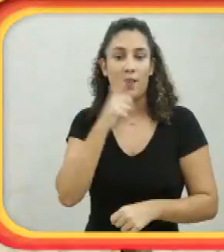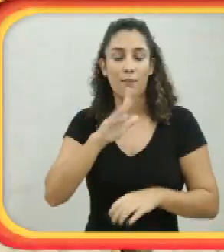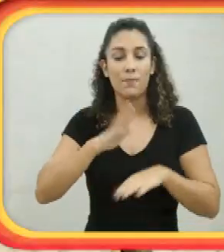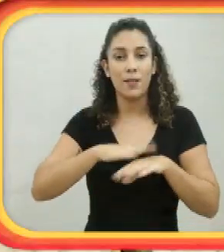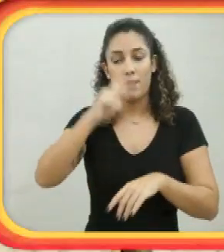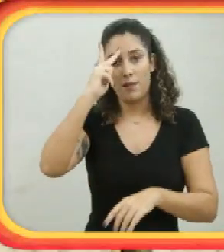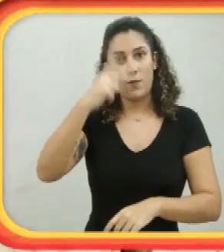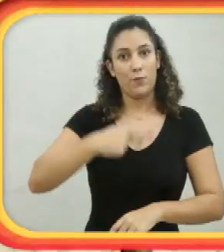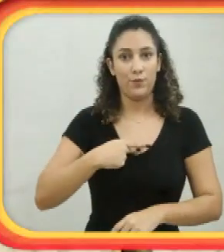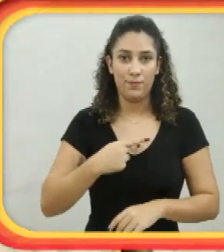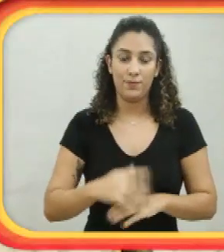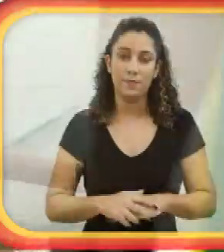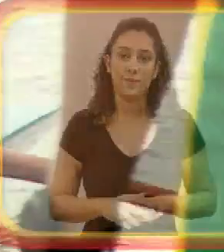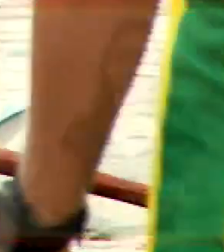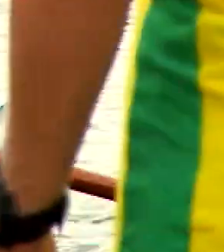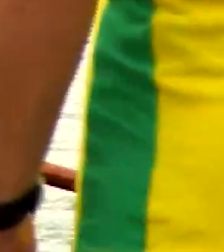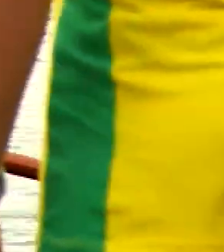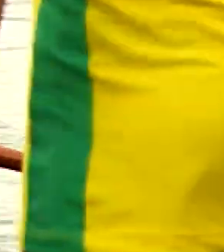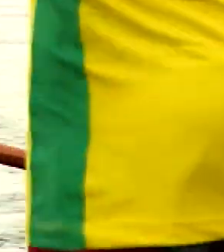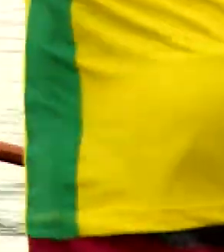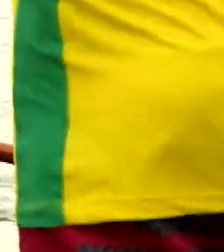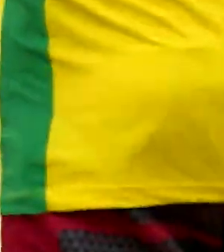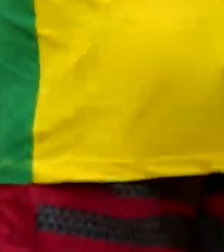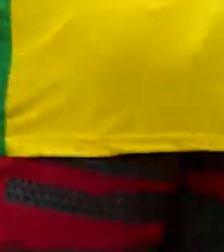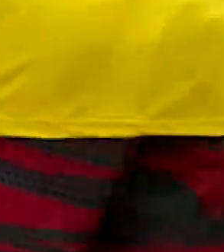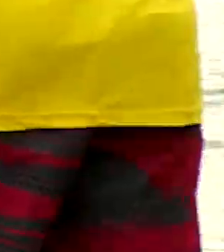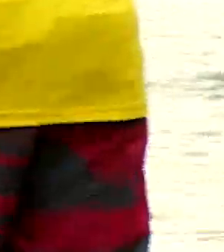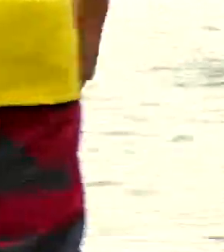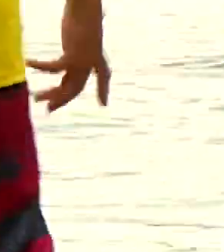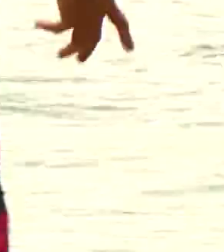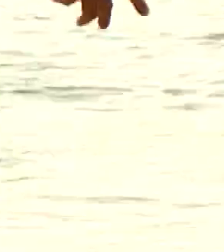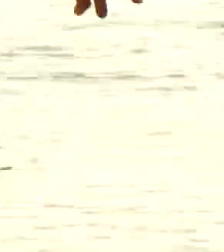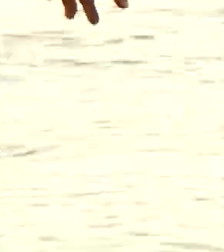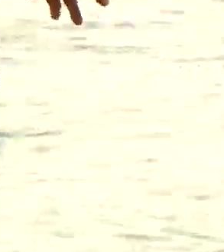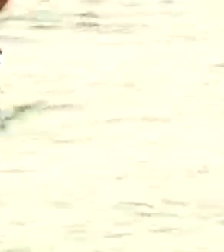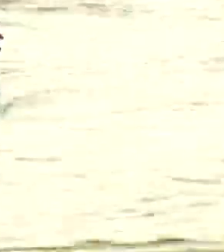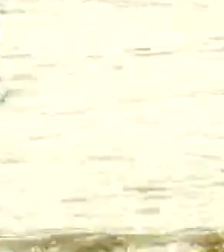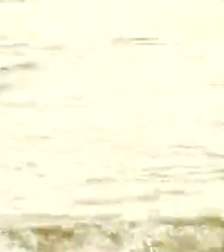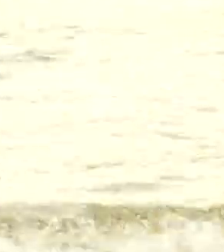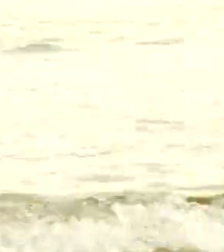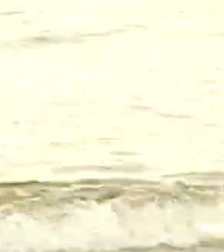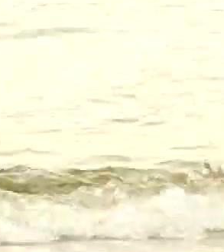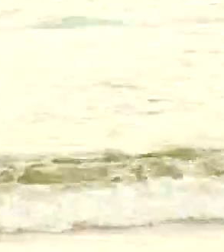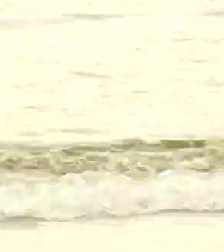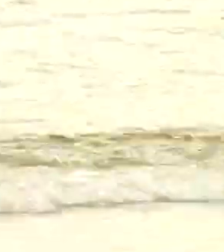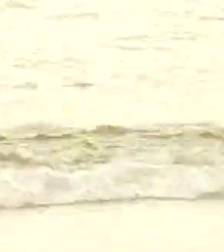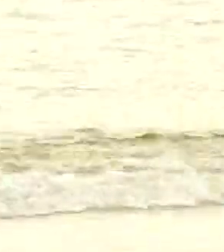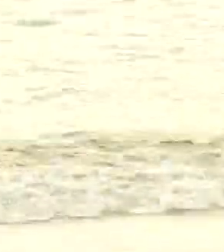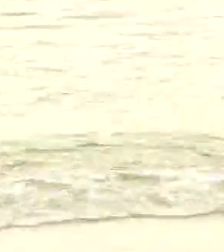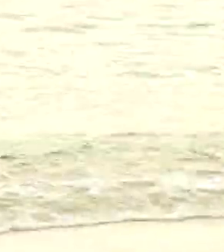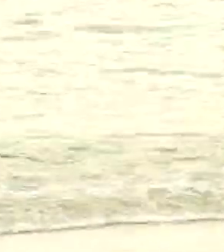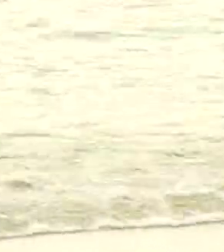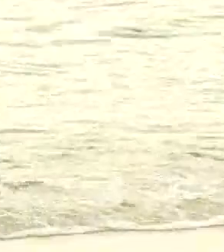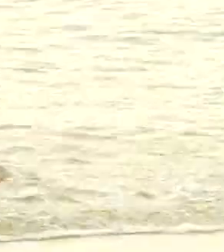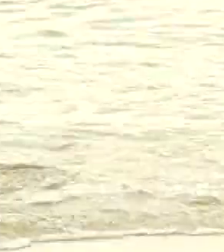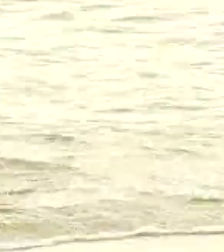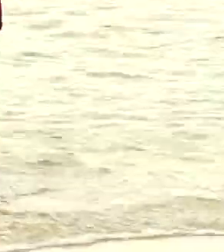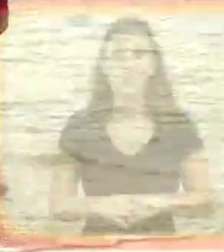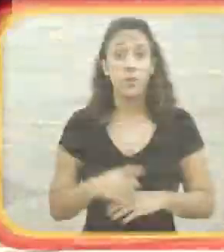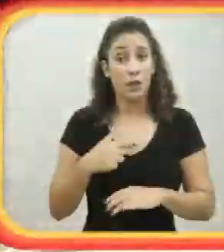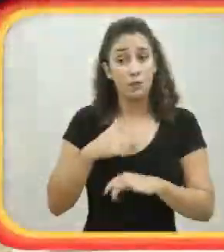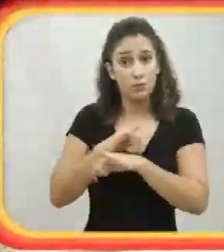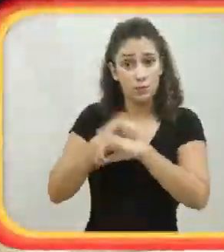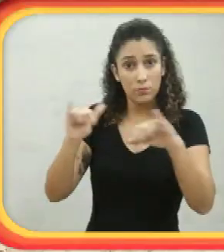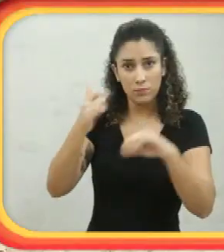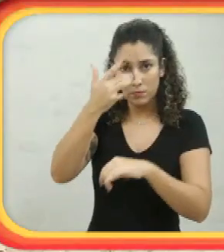desafios. E eu ganhei muito mais autonomia. William chega à beira da praia. A mulher e Nicolás se aproximam dele. Ela puxa a ponta da canoa.